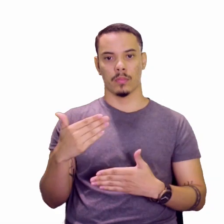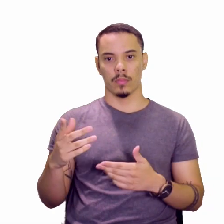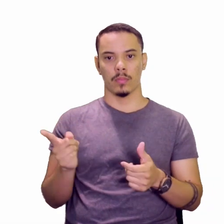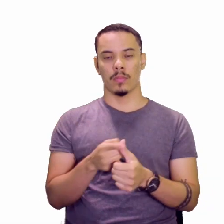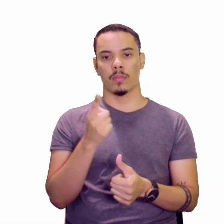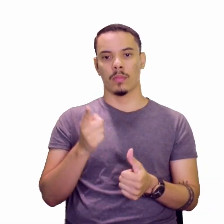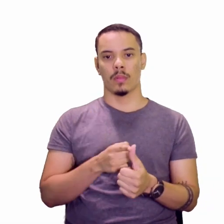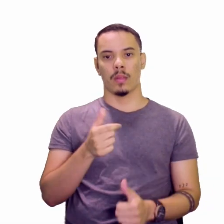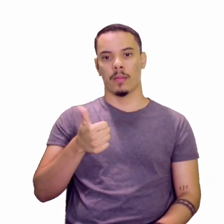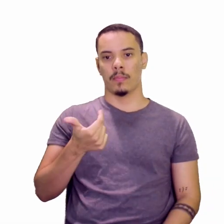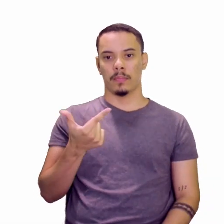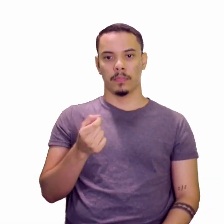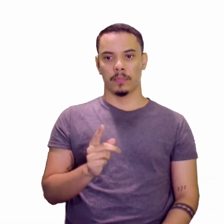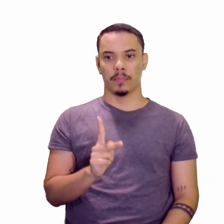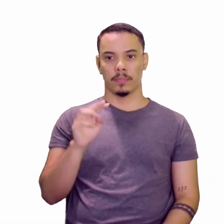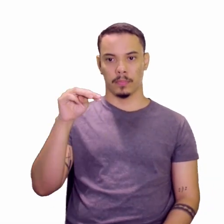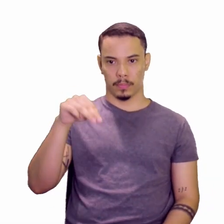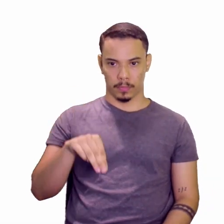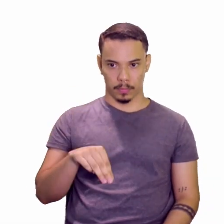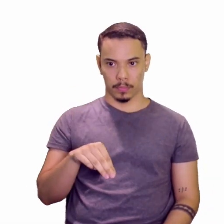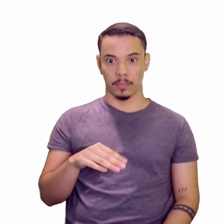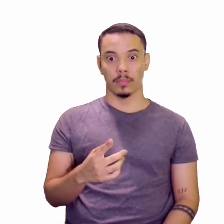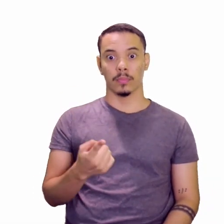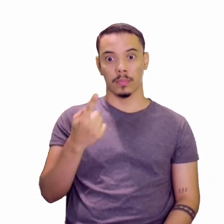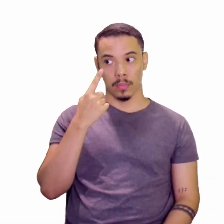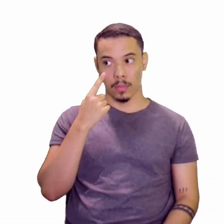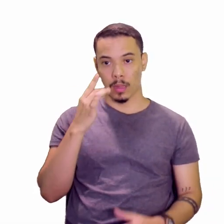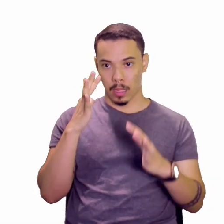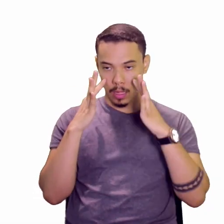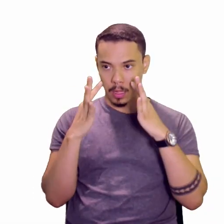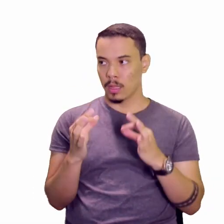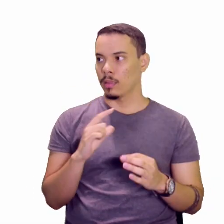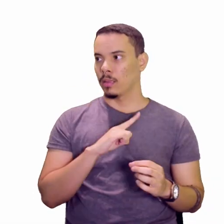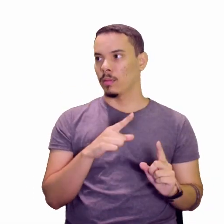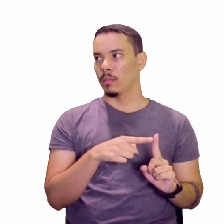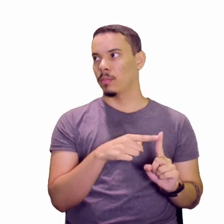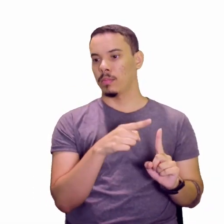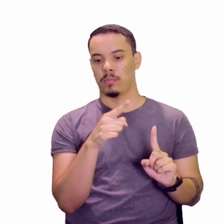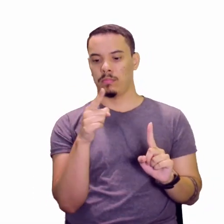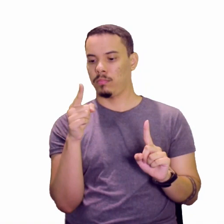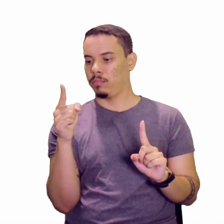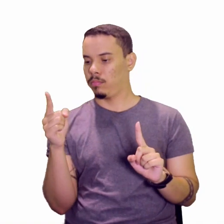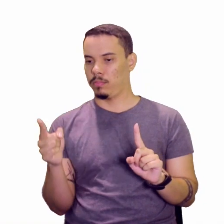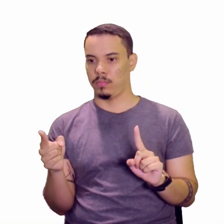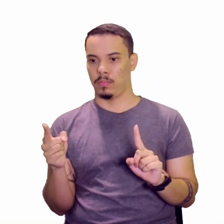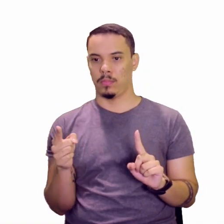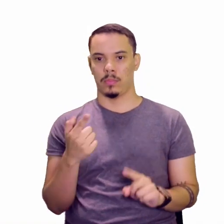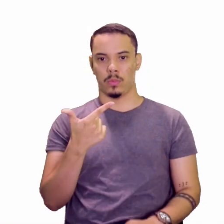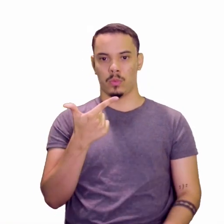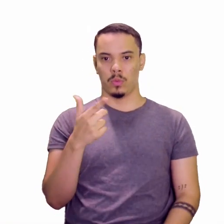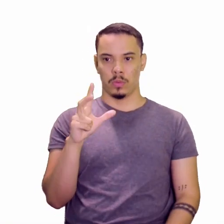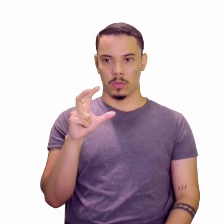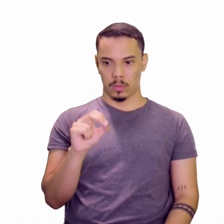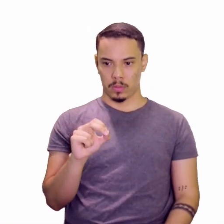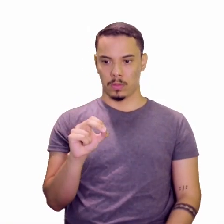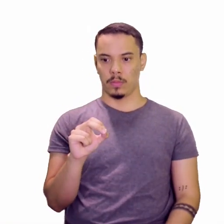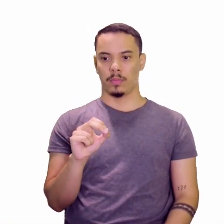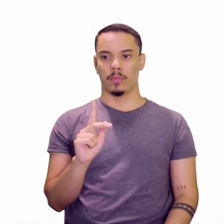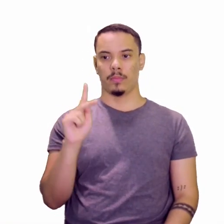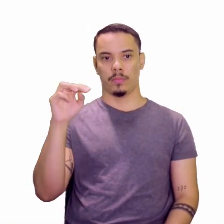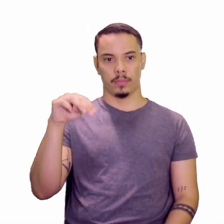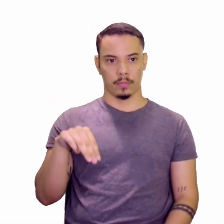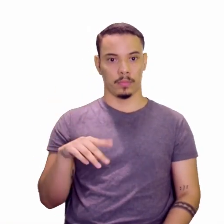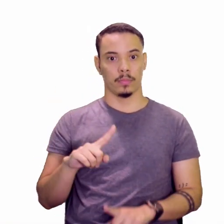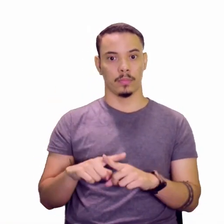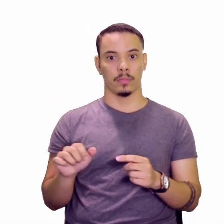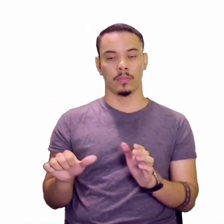Desenvolvendo os primeiros 120 quilômetros, olha bem, ele tem um percurso aqui de 250, só